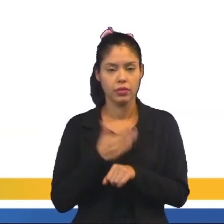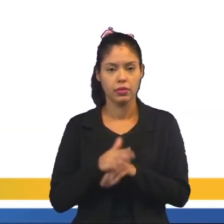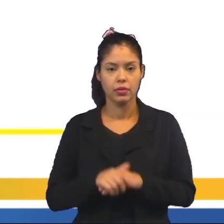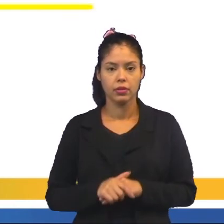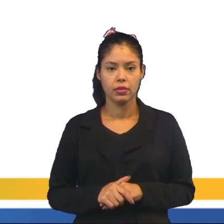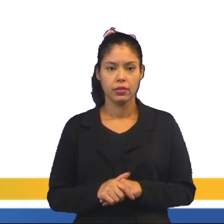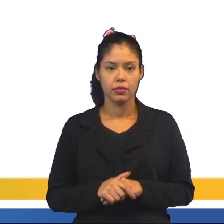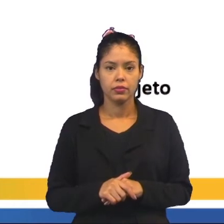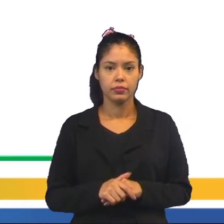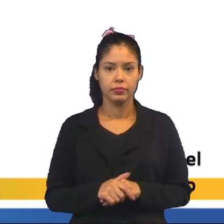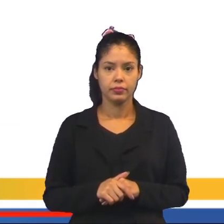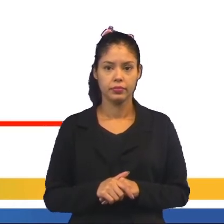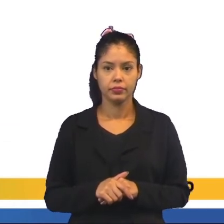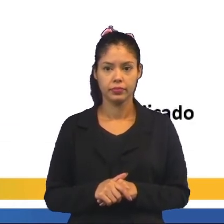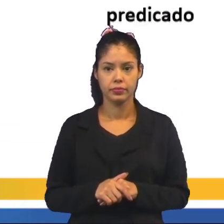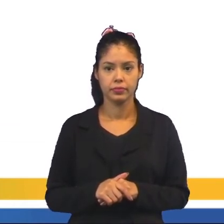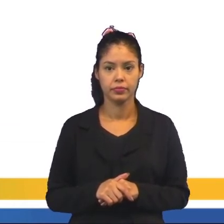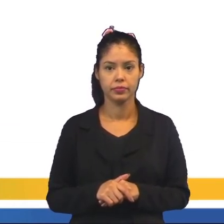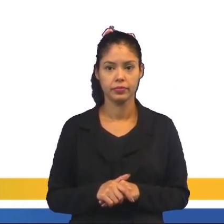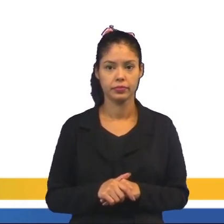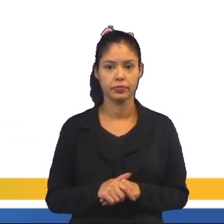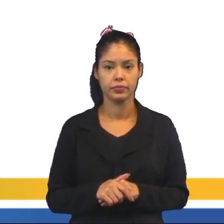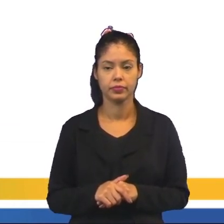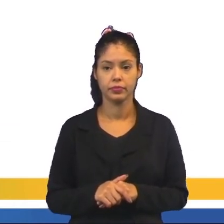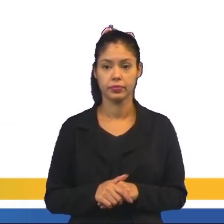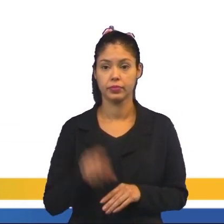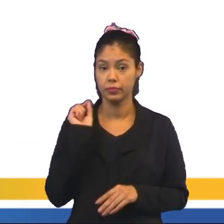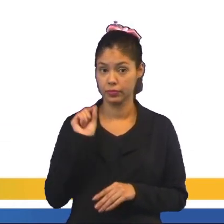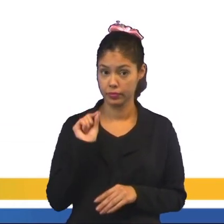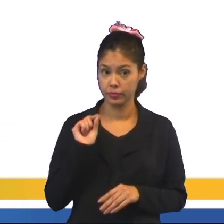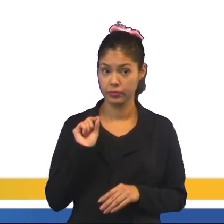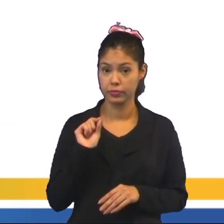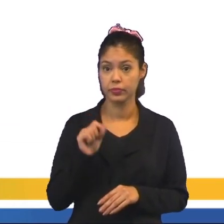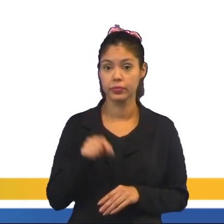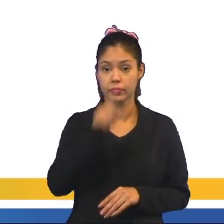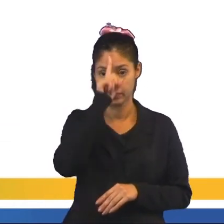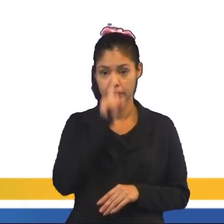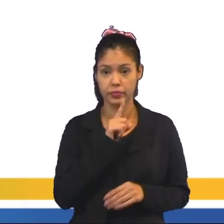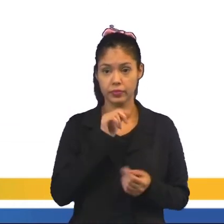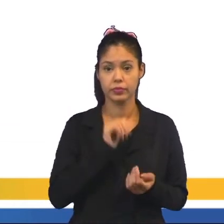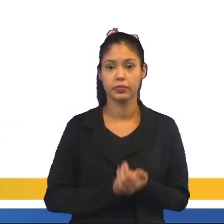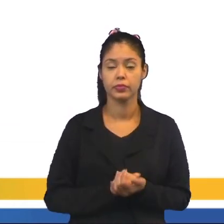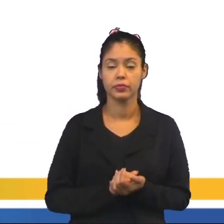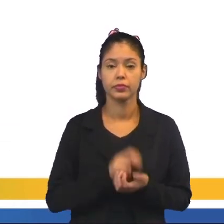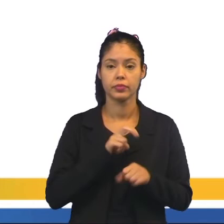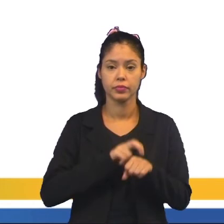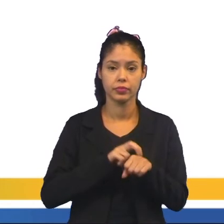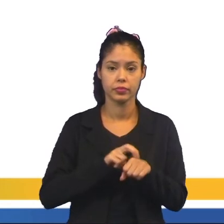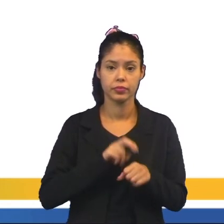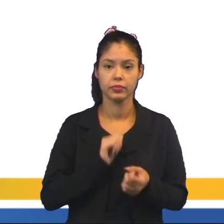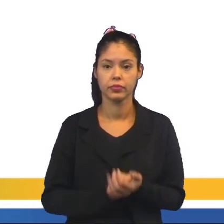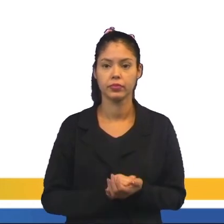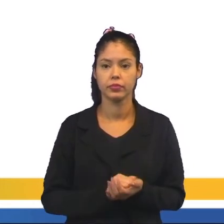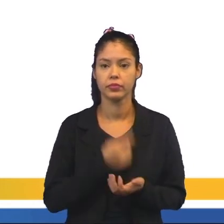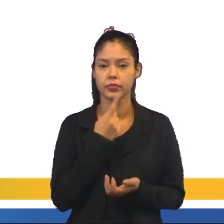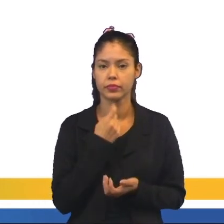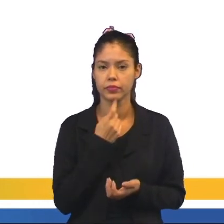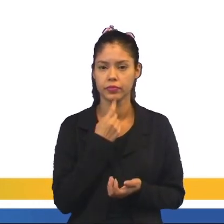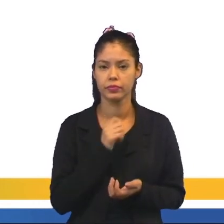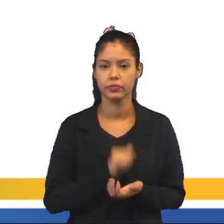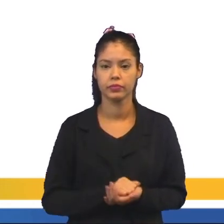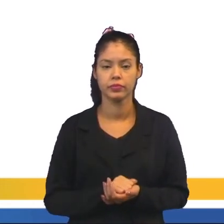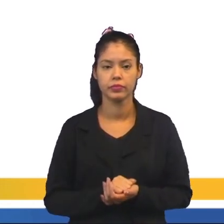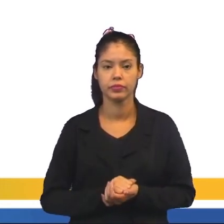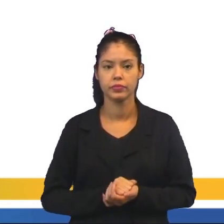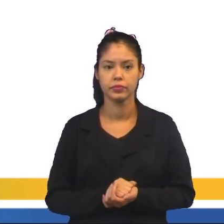práticas né e vamos marcar o que é sujeito de amarelo quer que é núcleo do predicado e verde né E